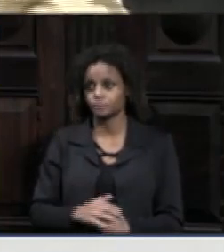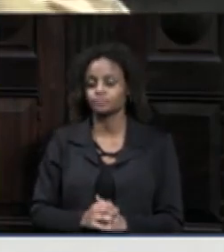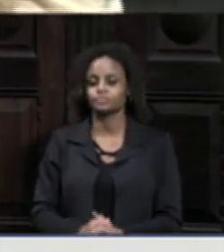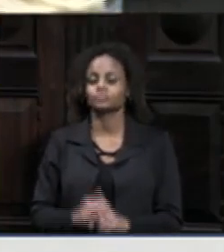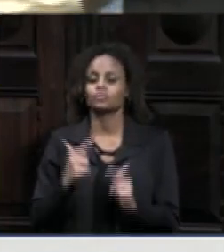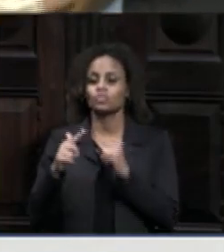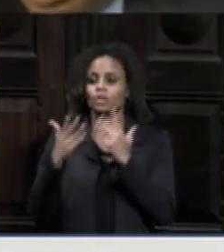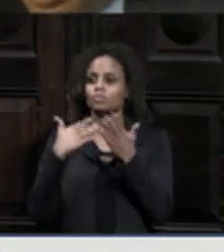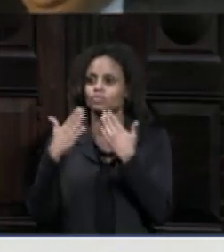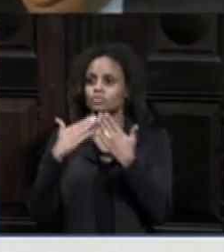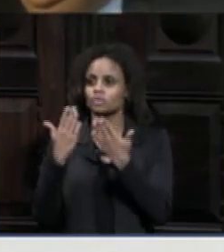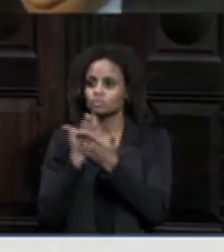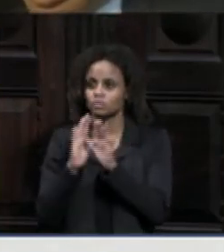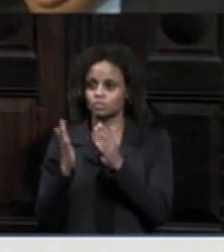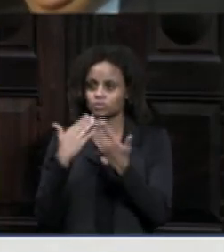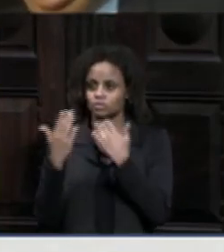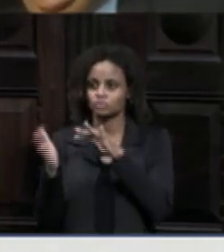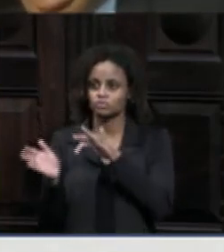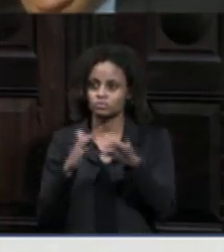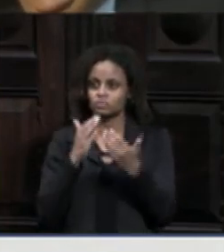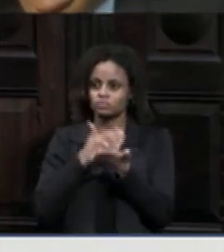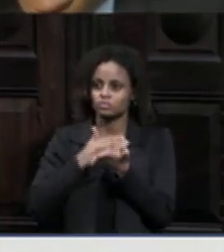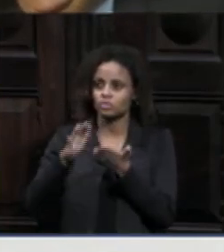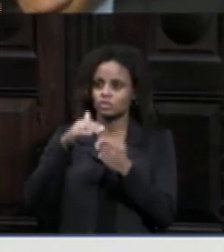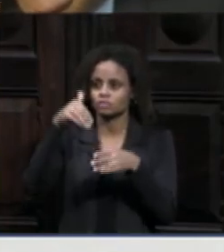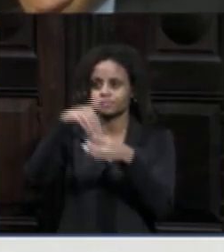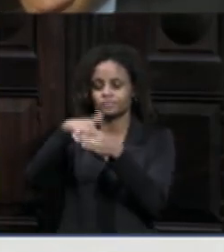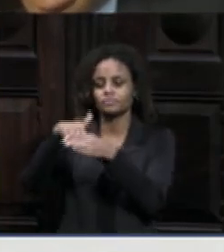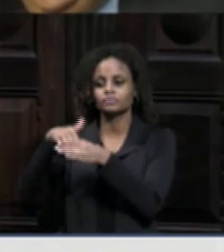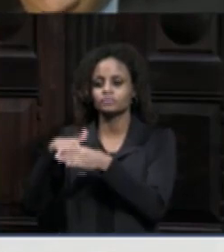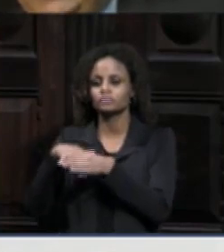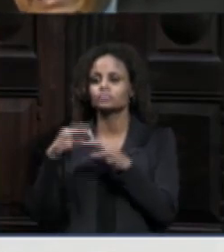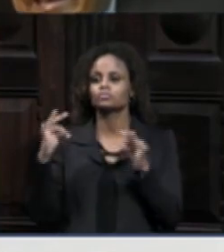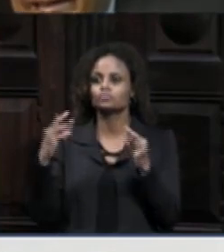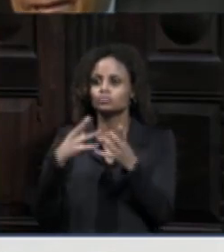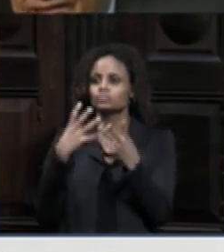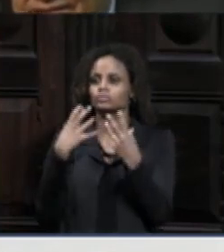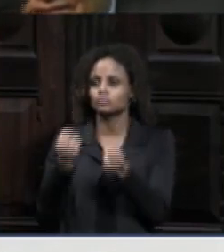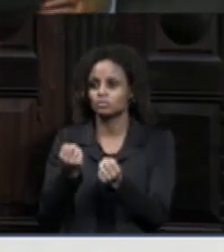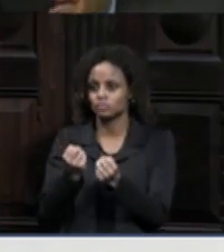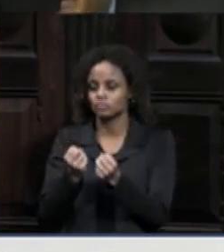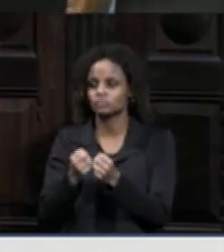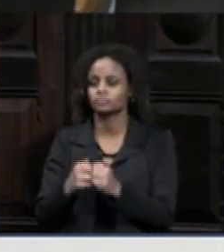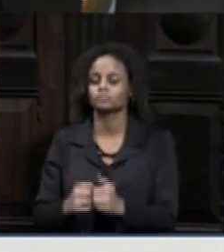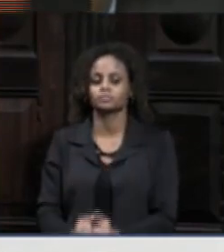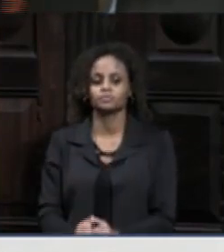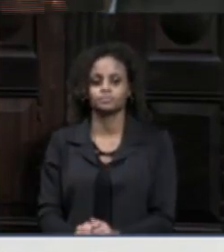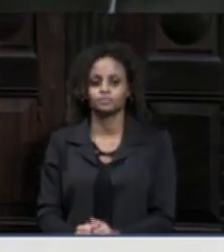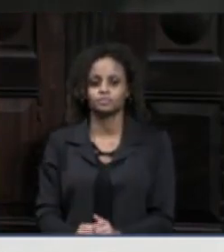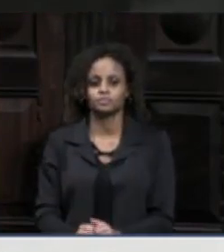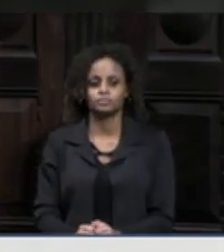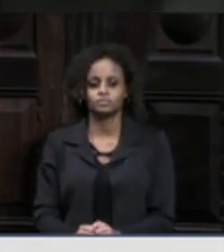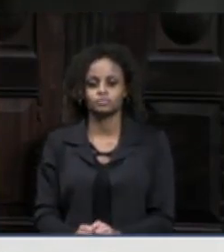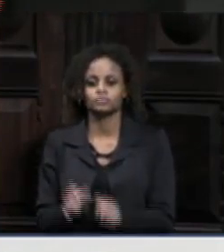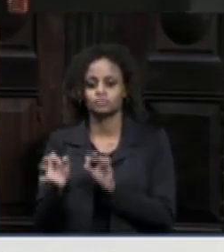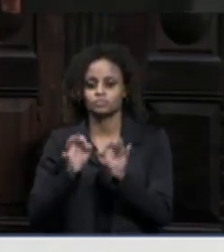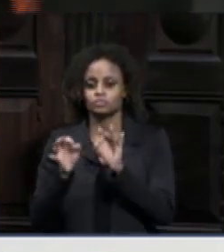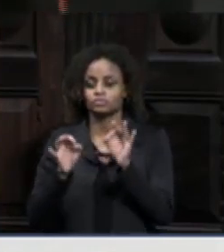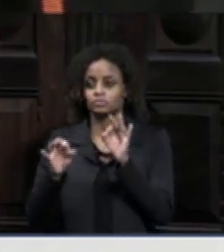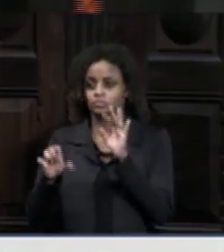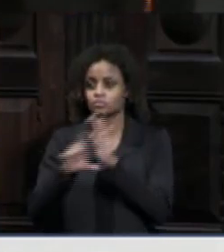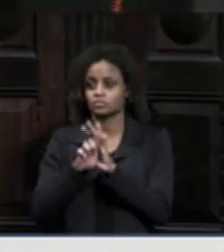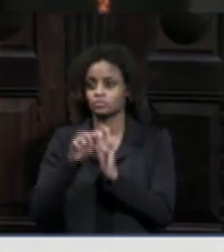discutir, encerrada a discussão, em votação. Os senhores que aprovam nessa comissão, aprovado, vai à promulgação. Projeto de